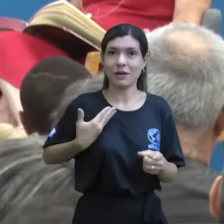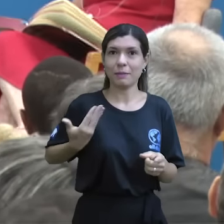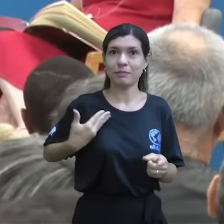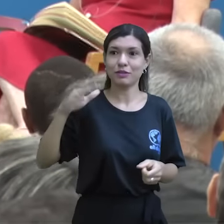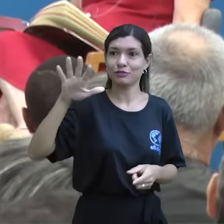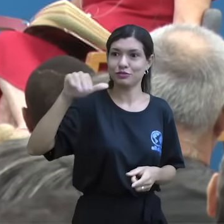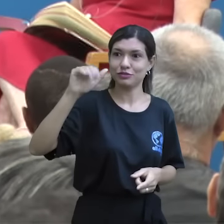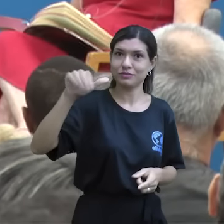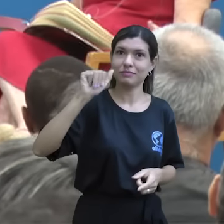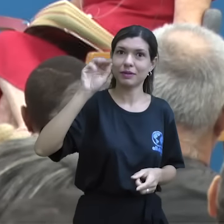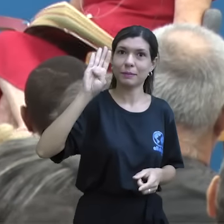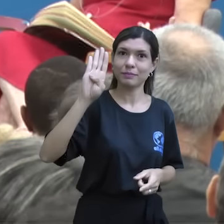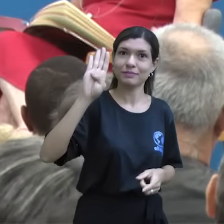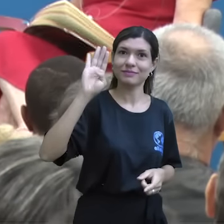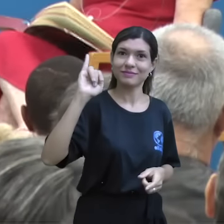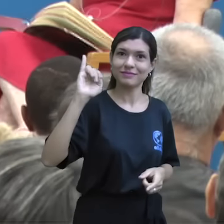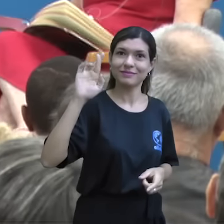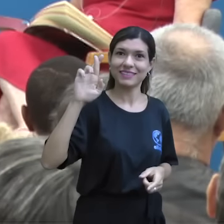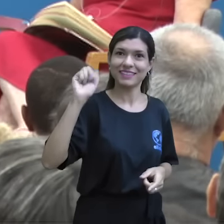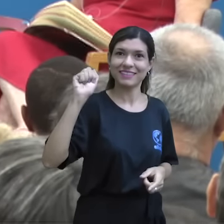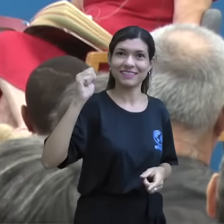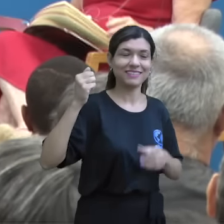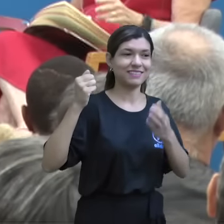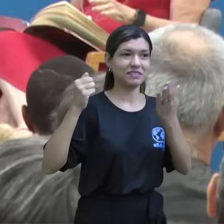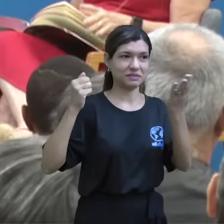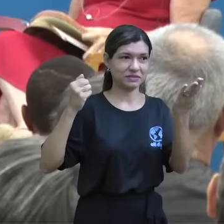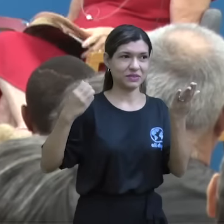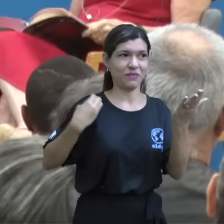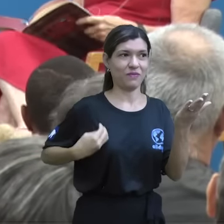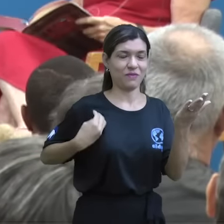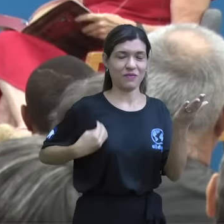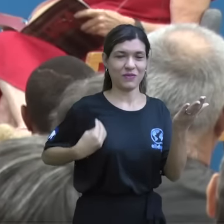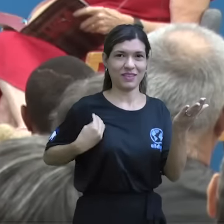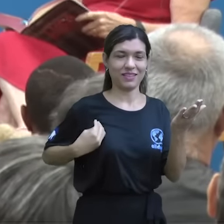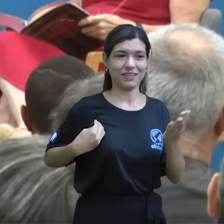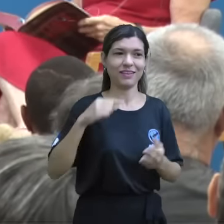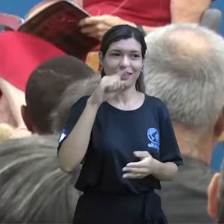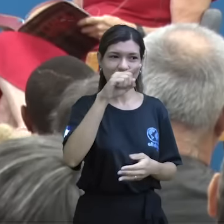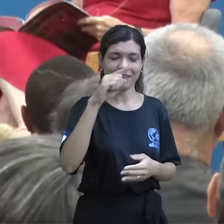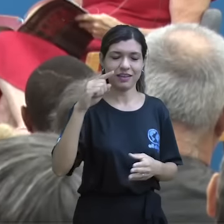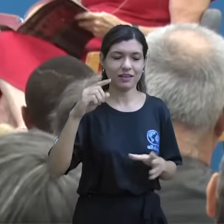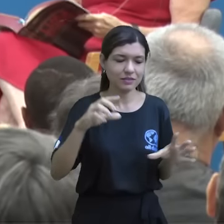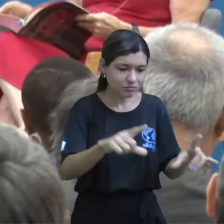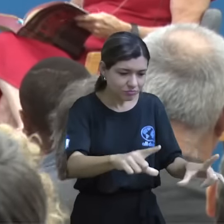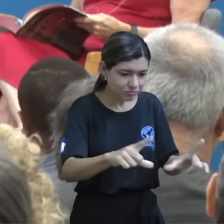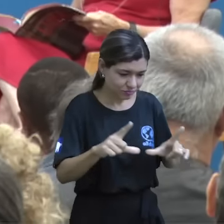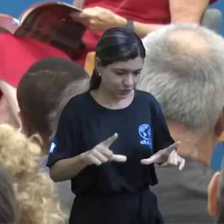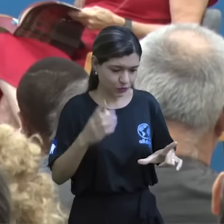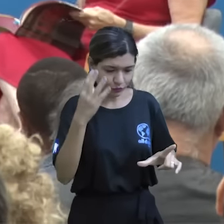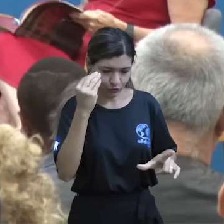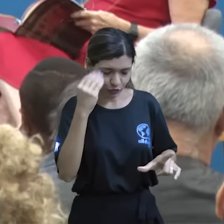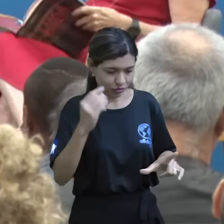do manicômio, dos manicômios, que a literatura já tratou muito, né?